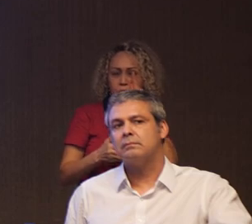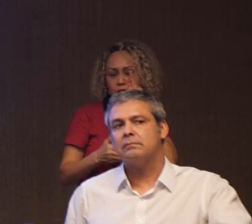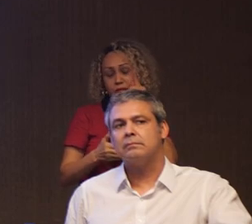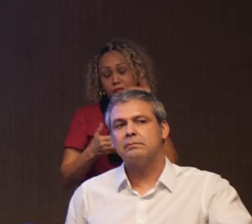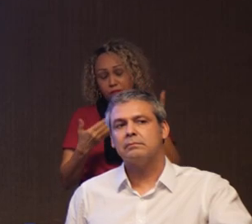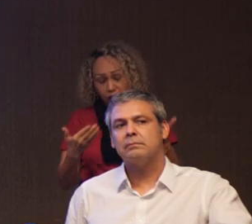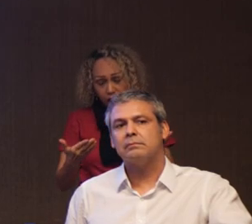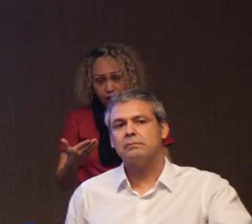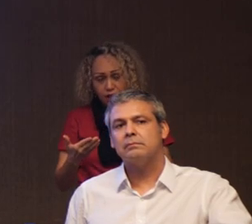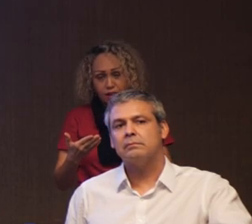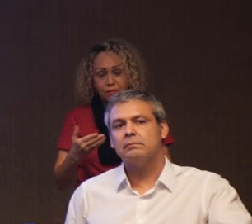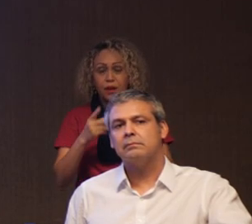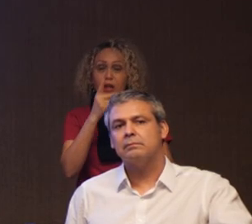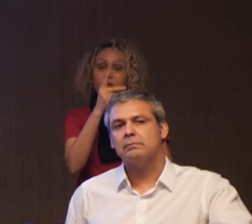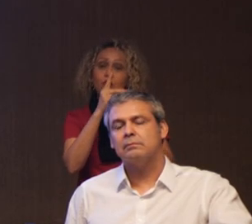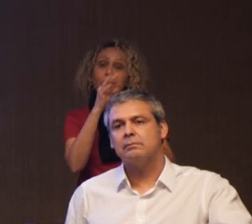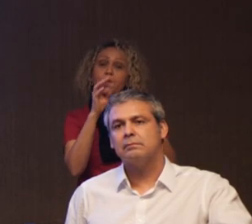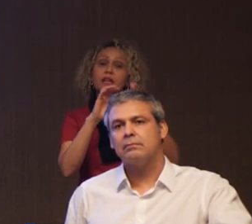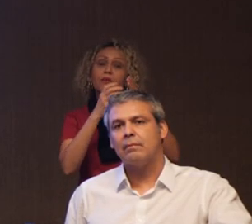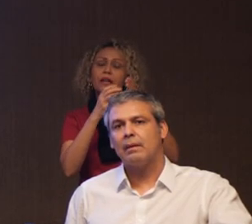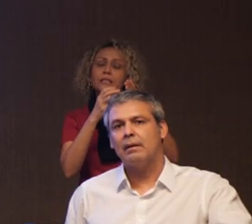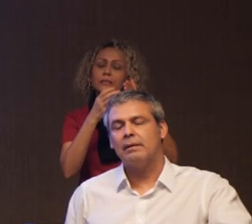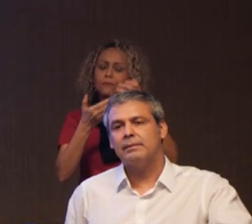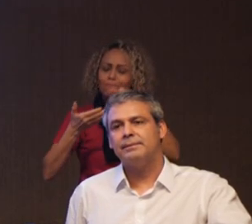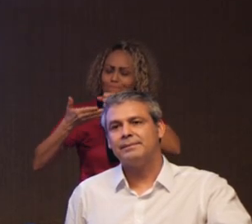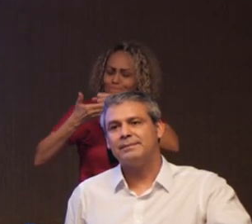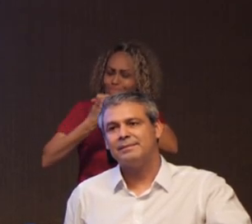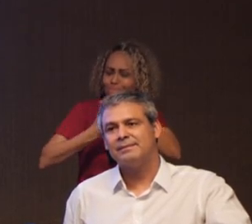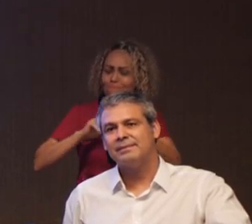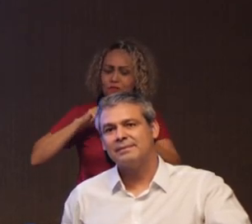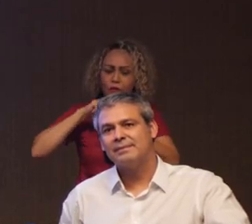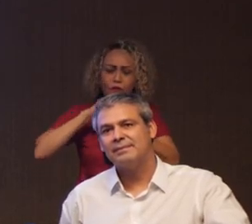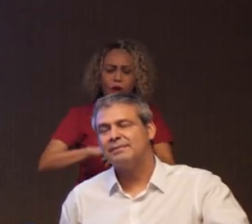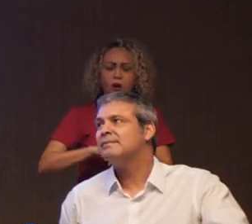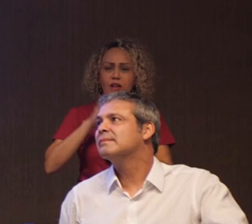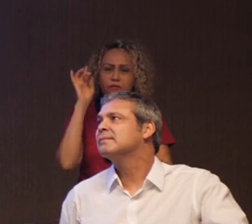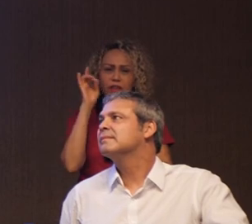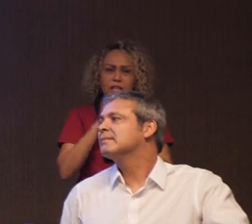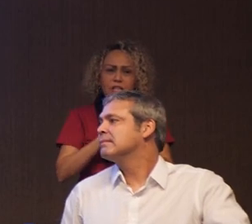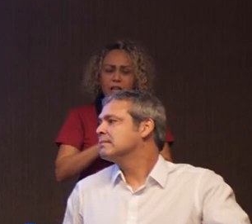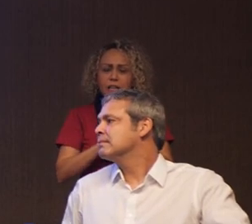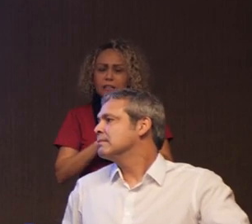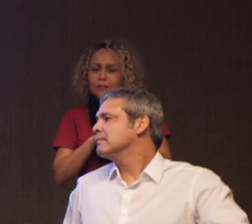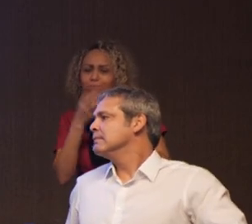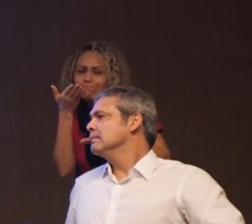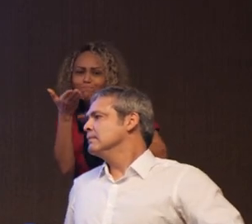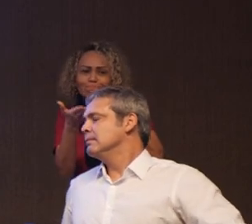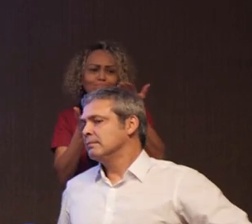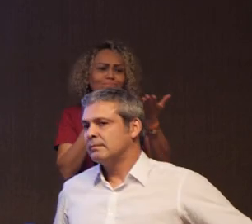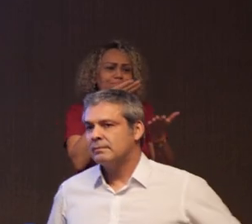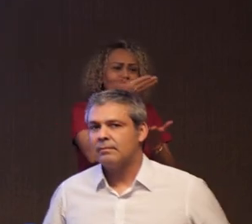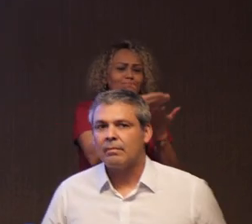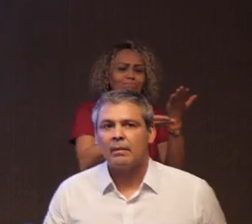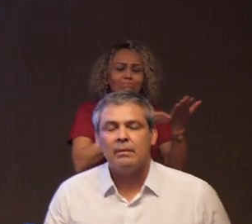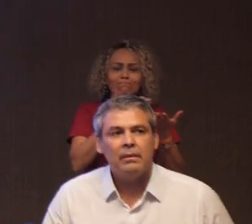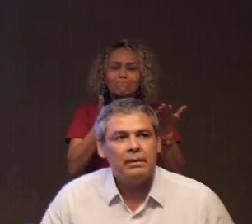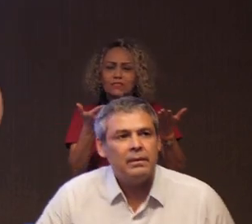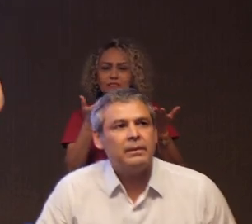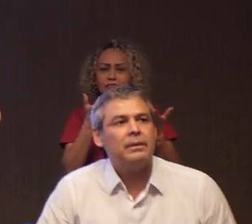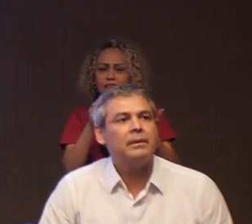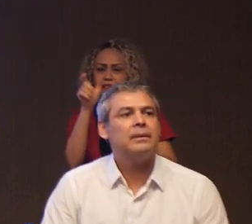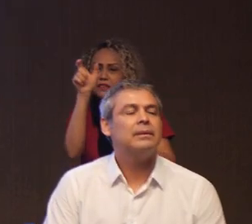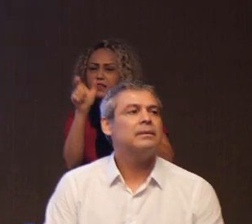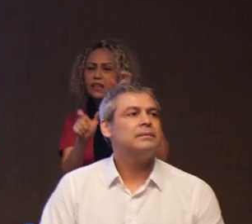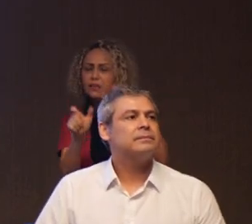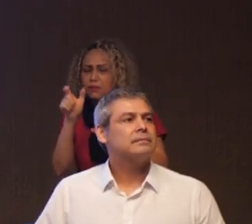orgânica real, que participa dos sonhos e do imaginário, da subjetividade em que as pessoas se sentem parte. E